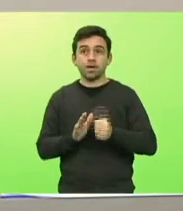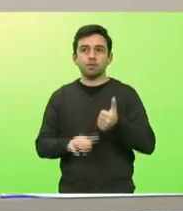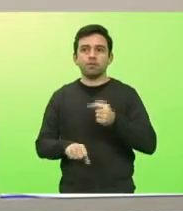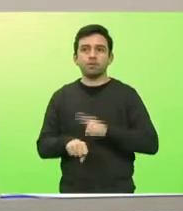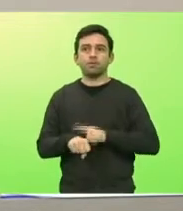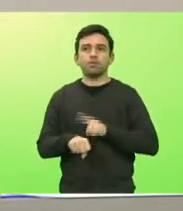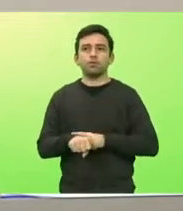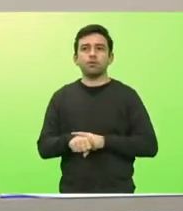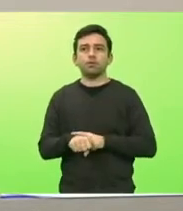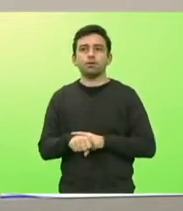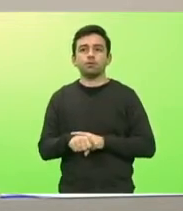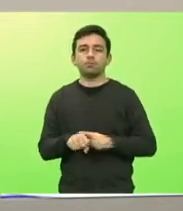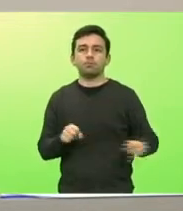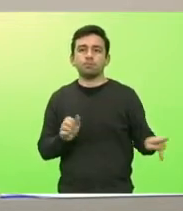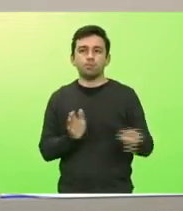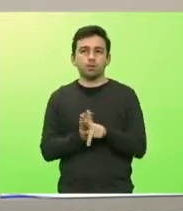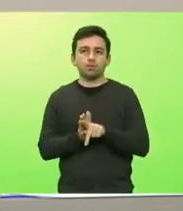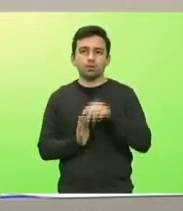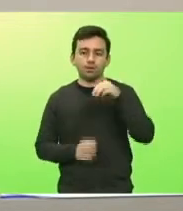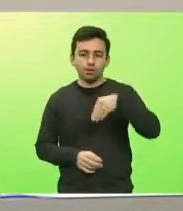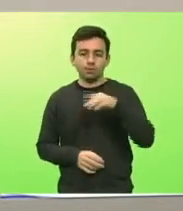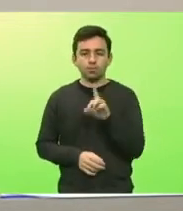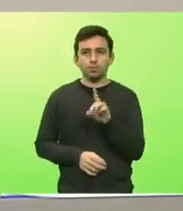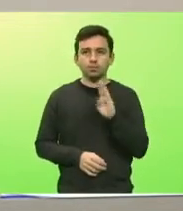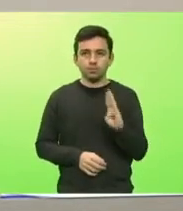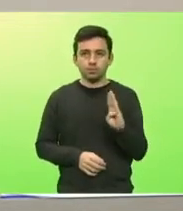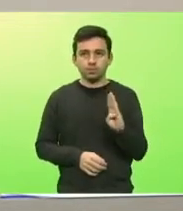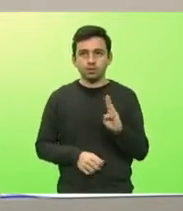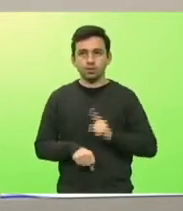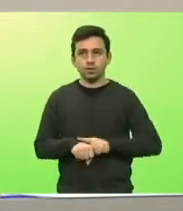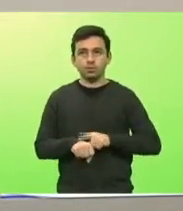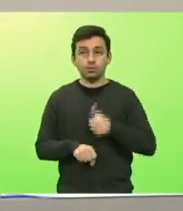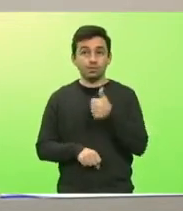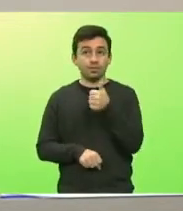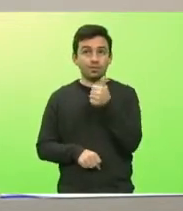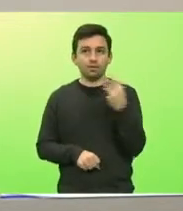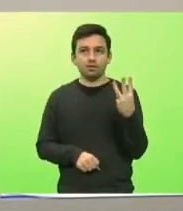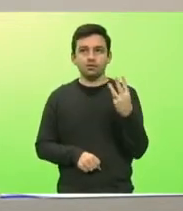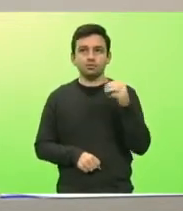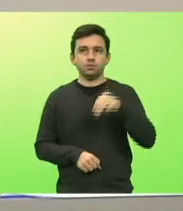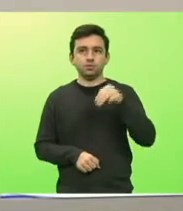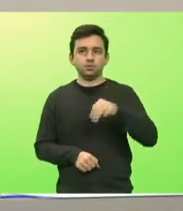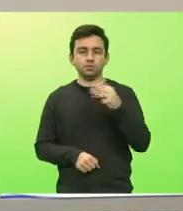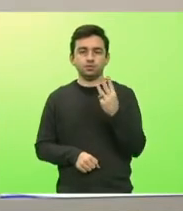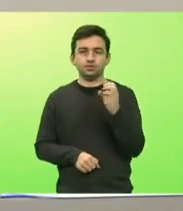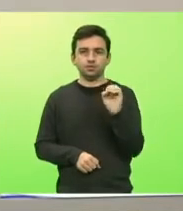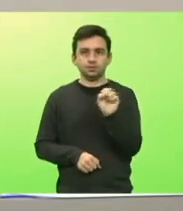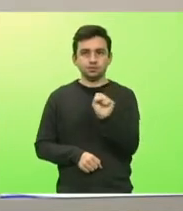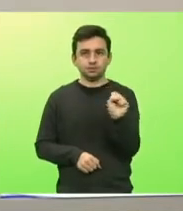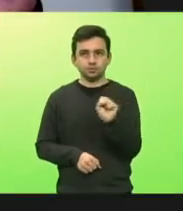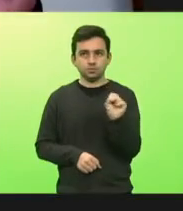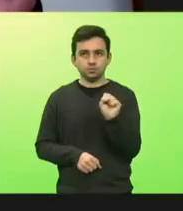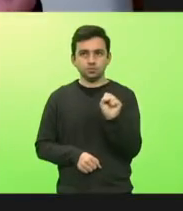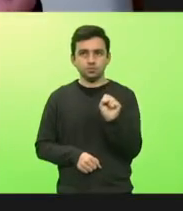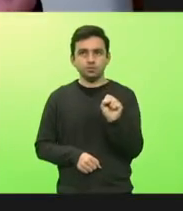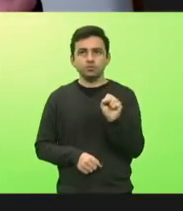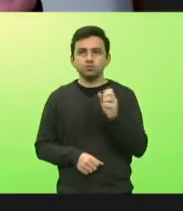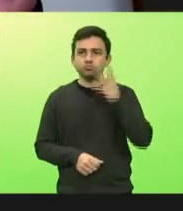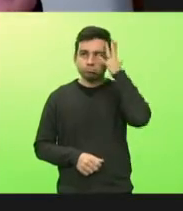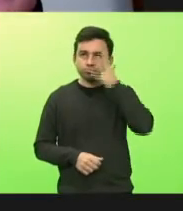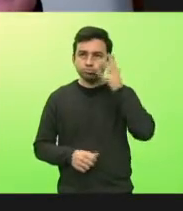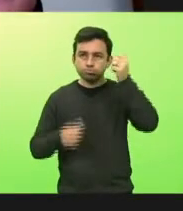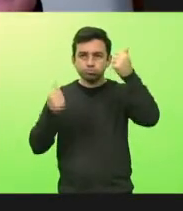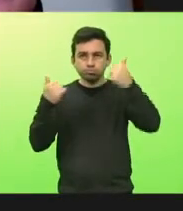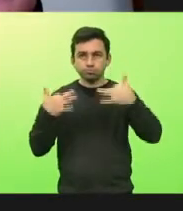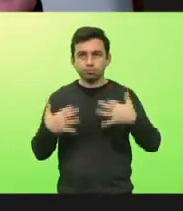hoje pertence ao MDB, pelo tempo de 13 minutos e 30 segundos. Fará uso da palavra a deputada Ada De Luca e